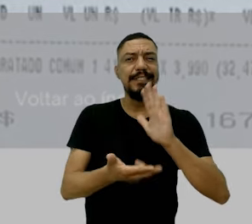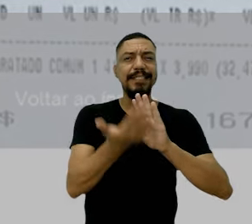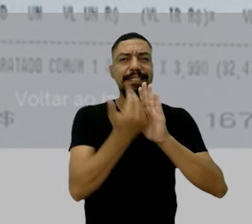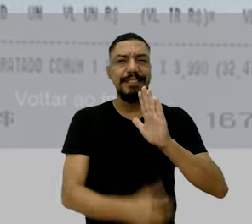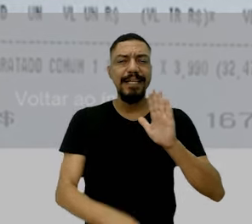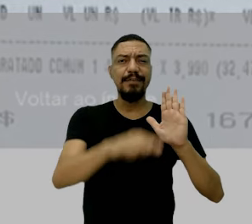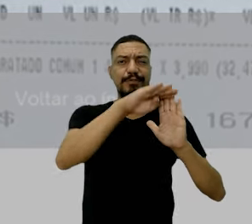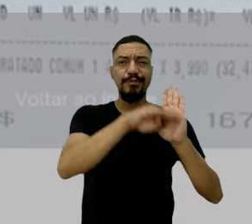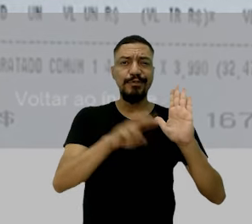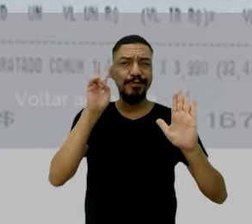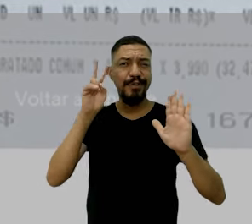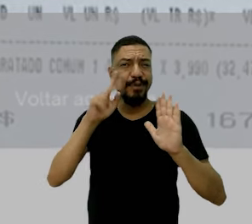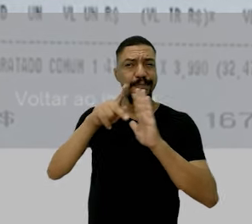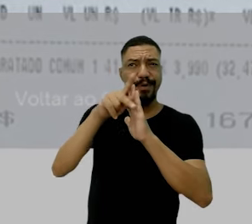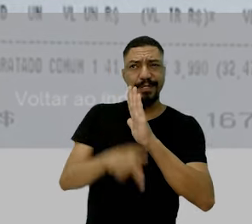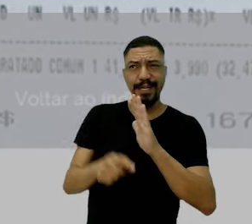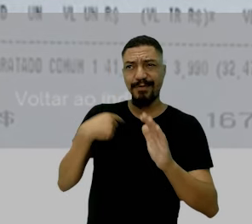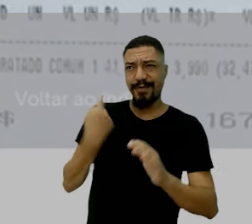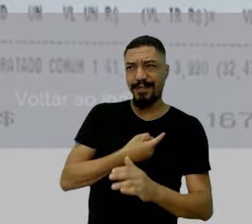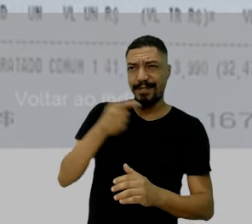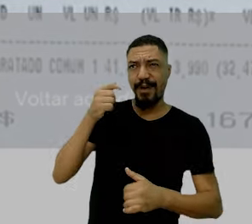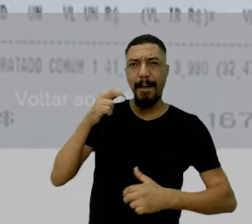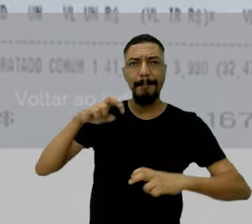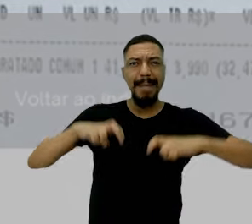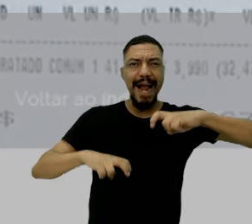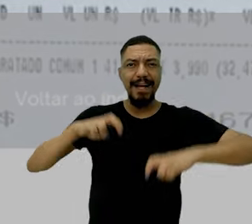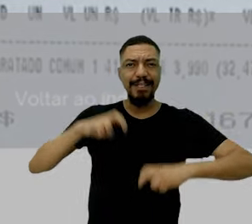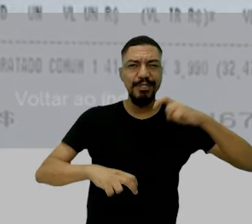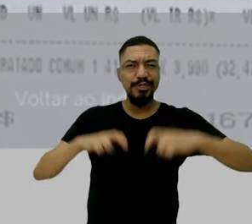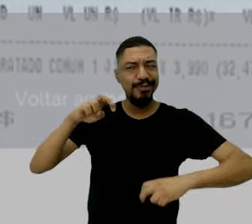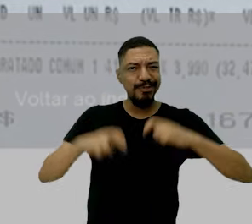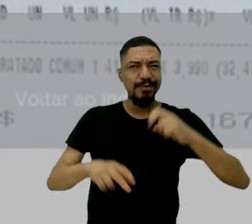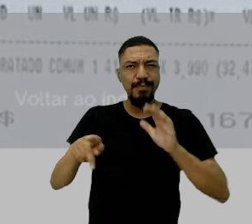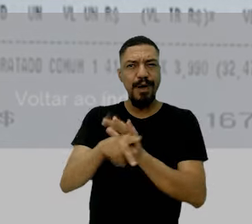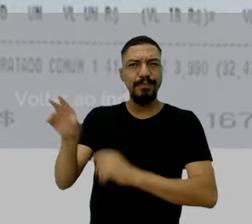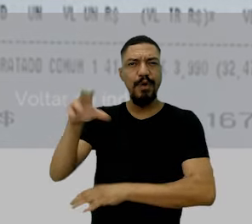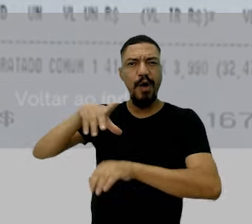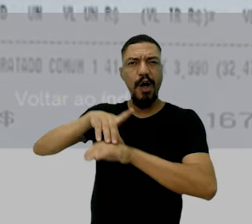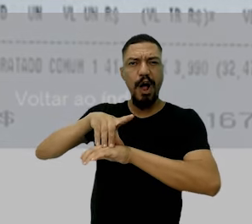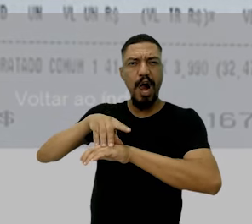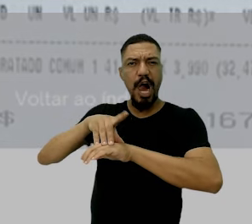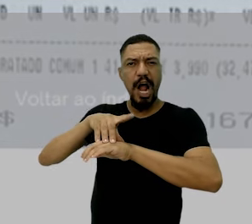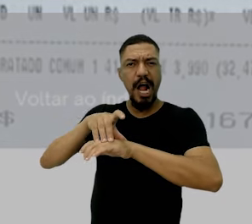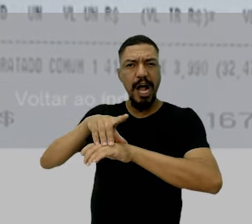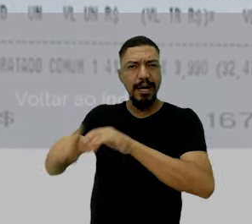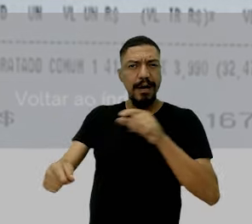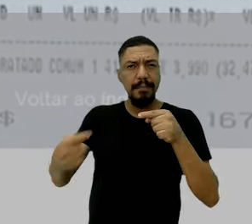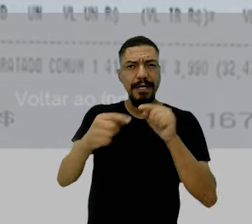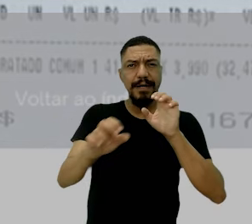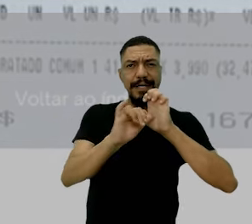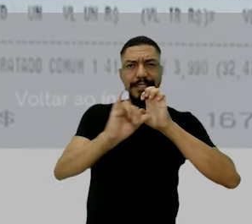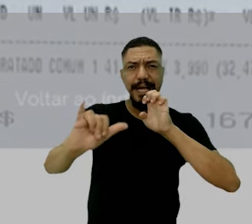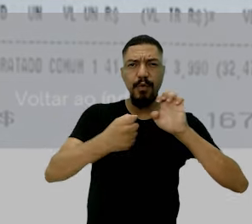desenhista de storyboard para o projeto Parquinho Jurássico, que é um projeto nosso, primeira temporada, contemplado nesse caso, né, no